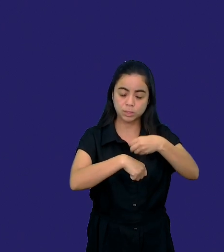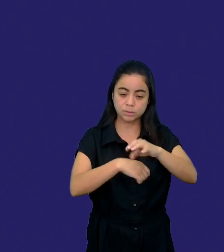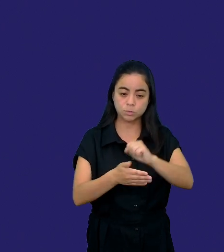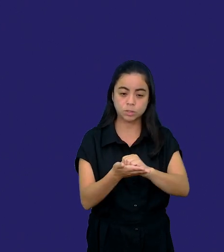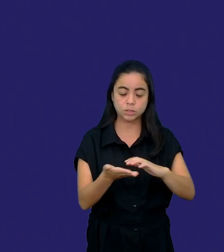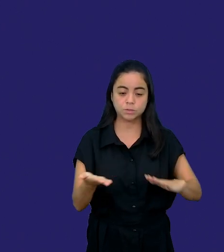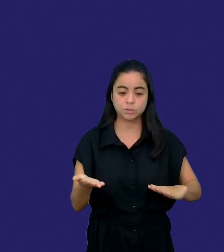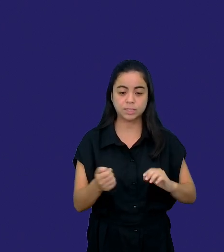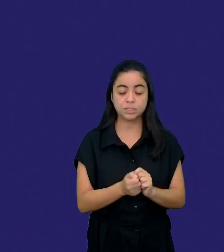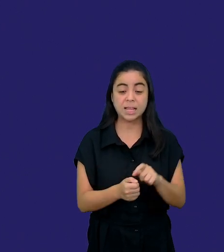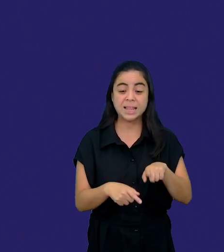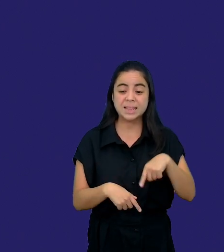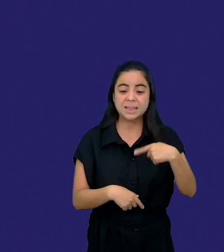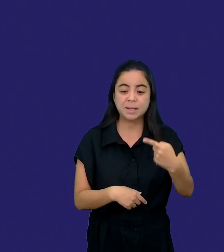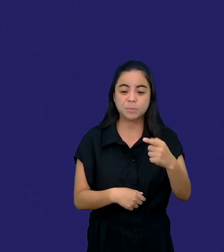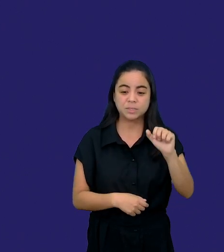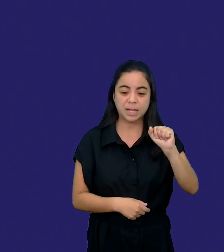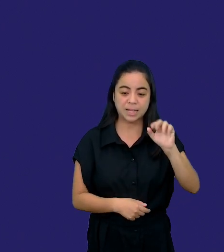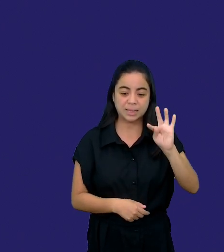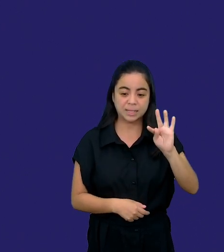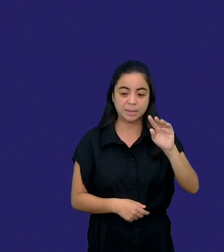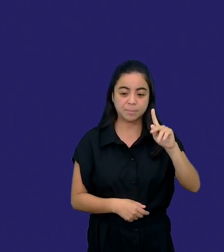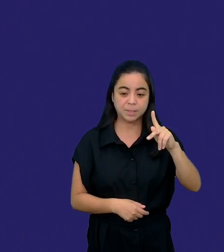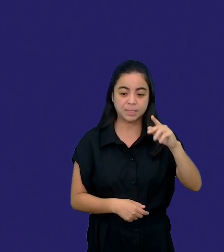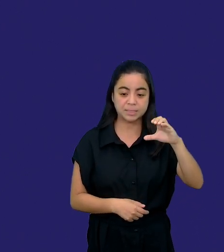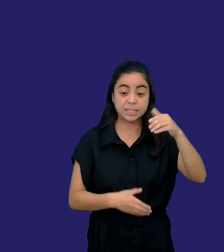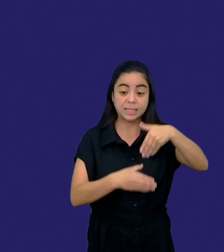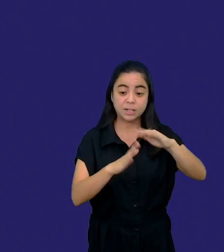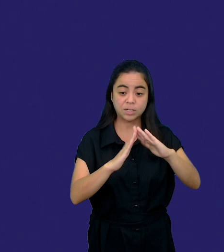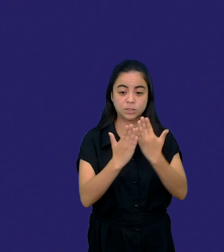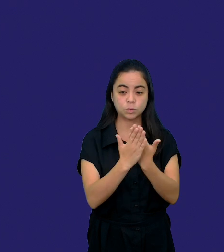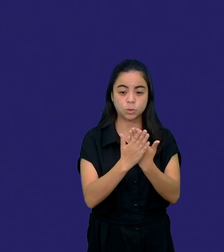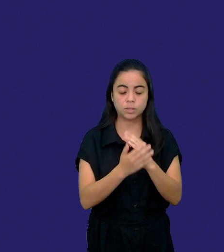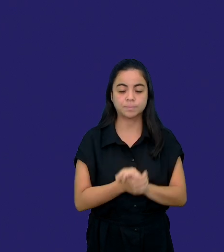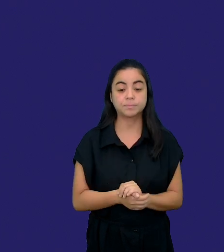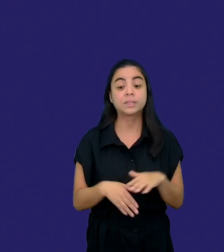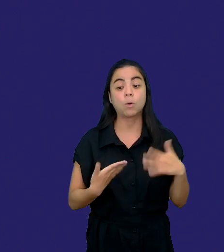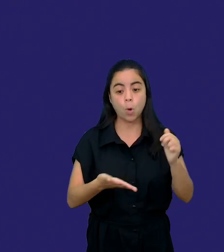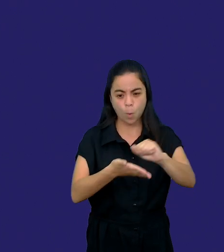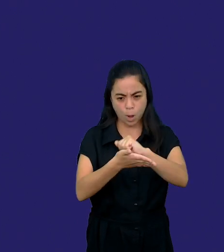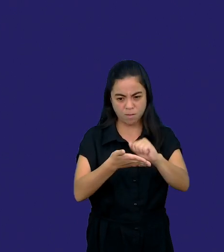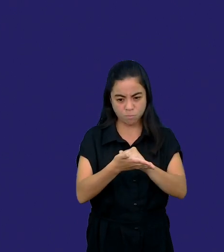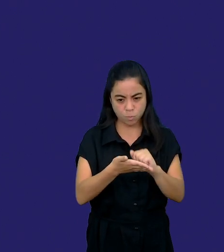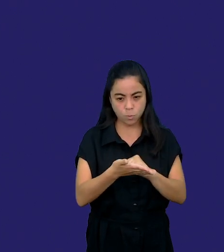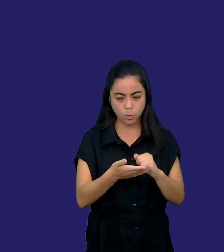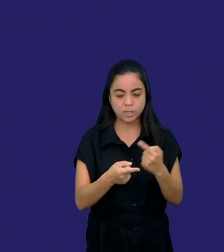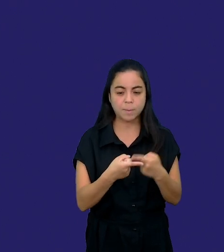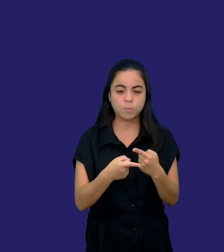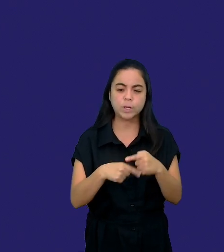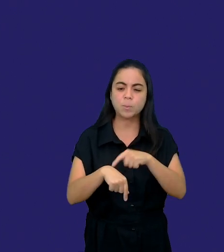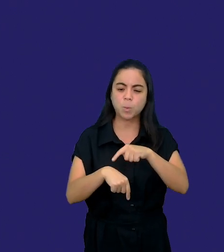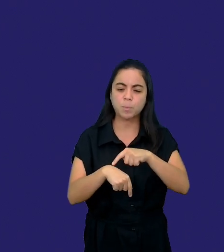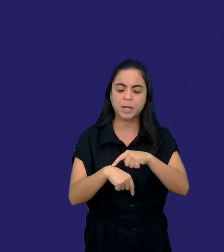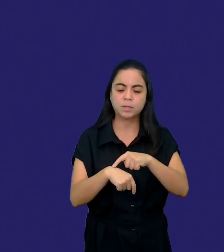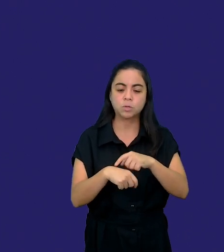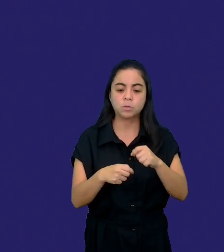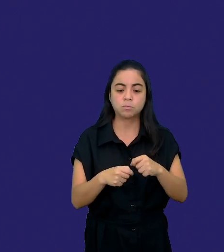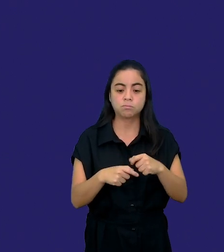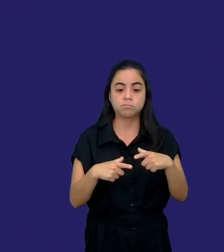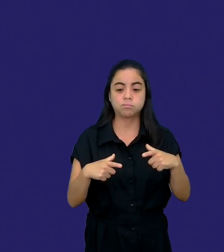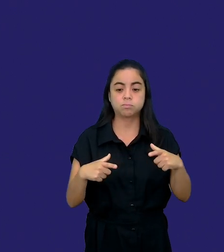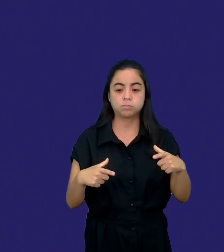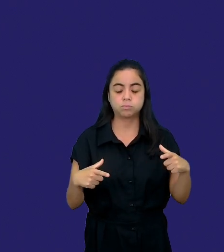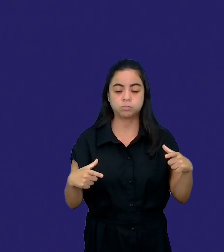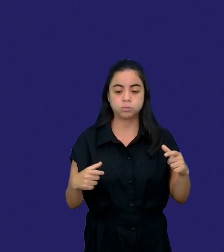para o desdobramento na TPC. Anota aí direitinho, porque esse momento é aquele que vocês vão desdobrar na